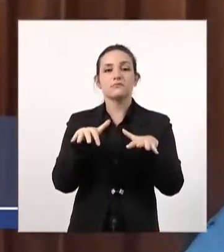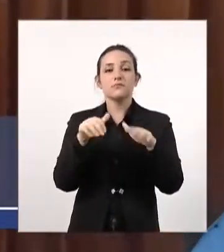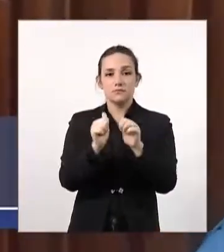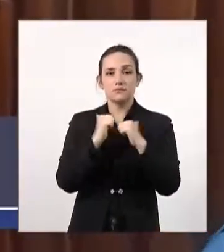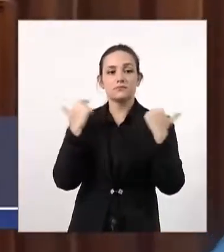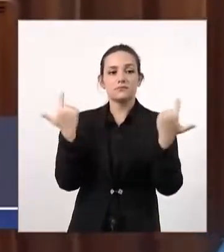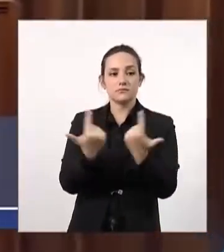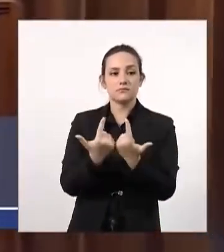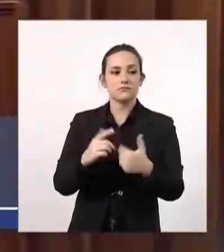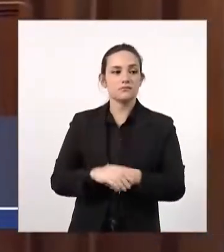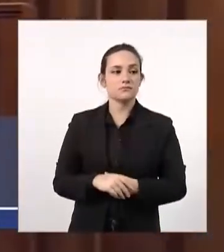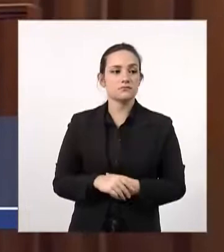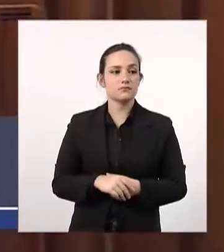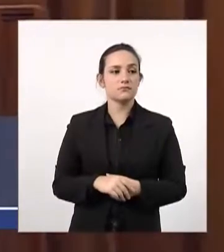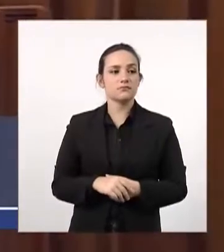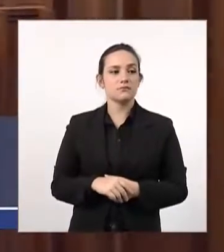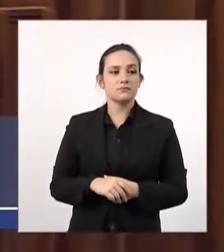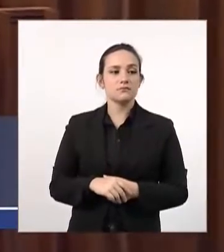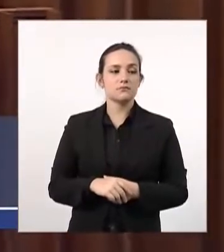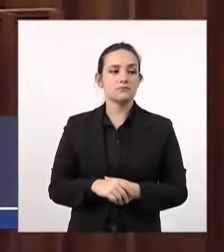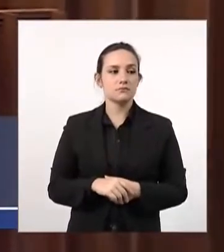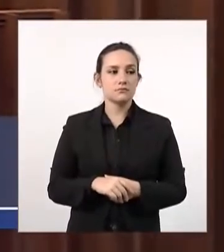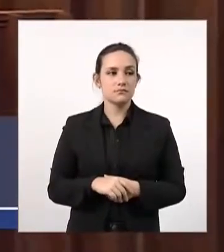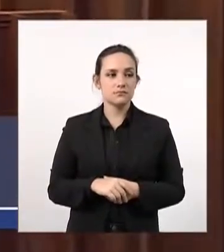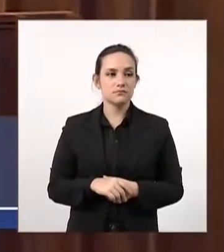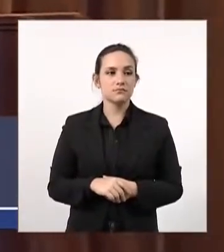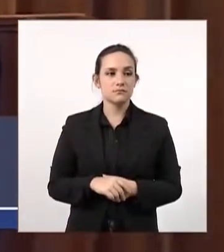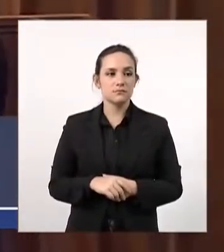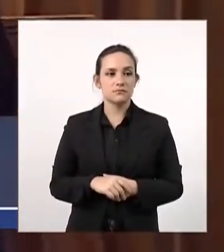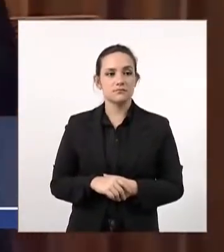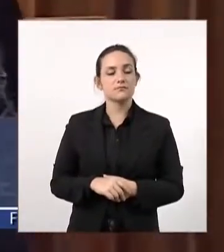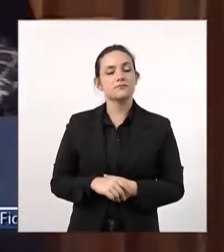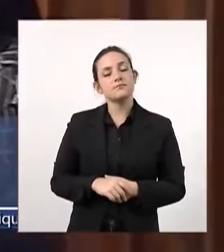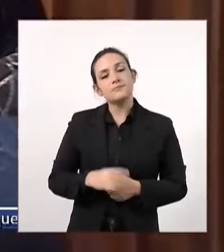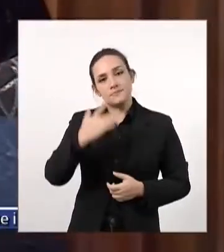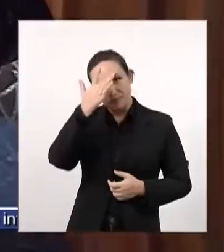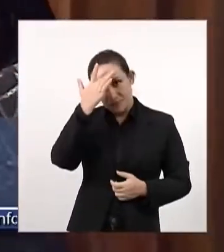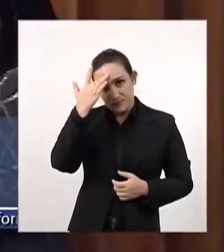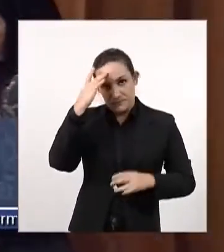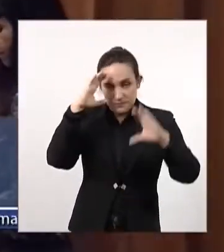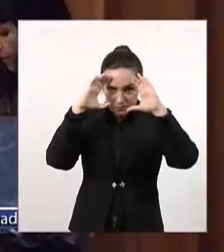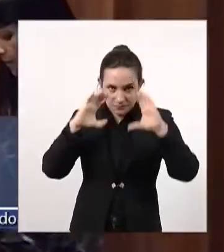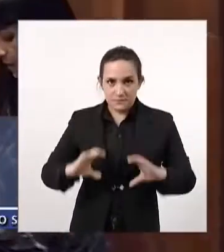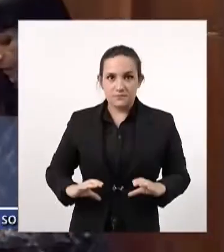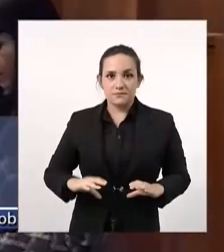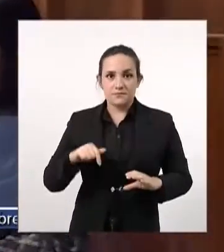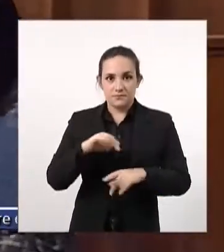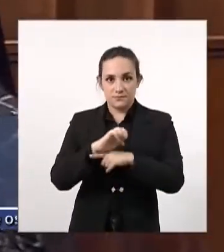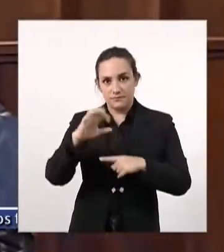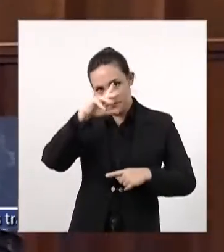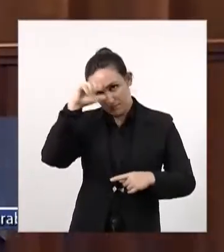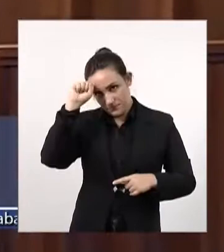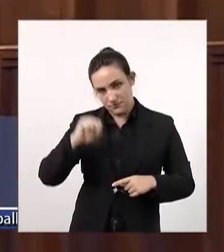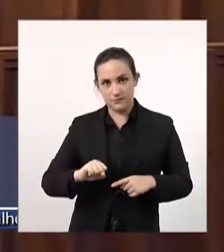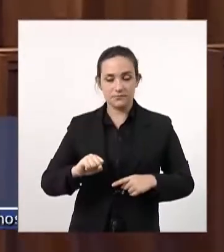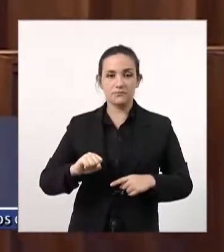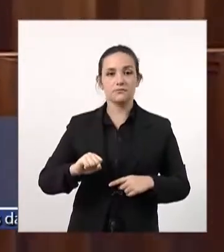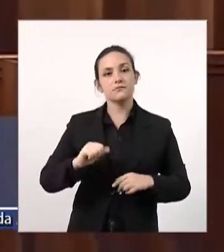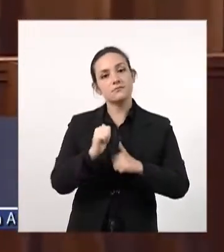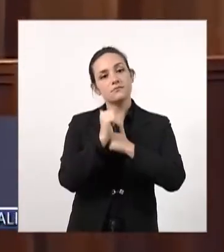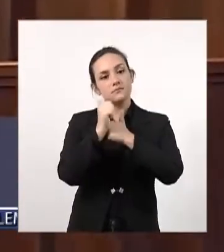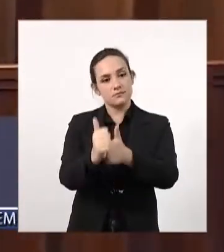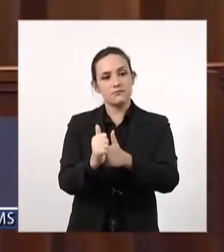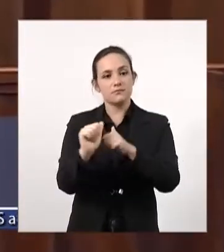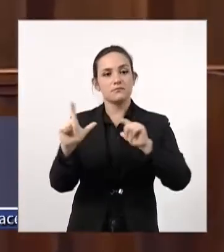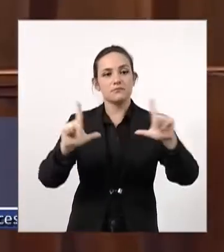Casa Legislativa e cidadãos sul-mato-grossenses que nos acompanham pela TV Assembleia, pelas